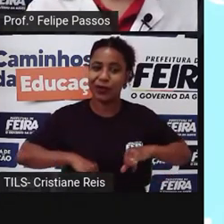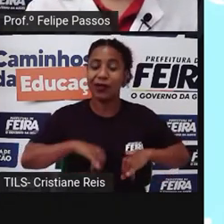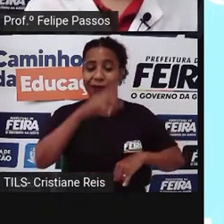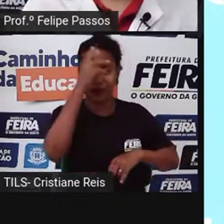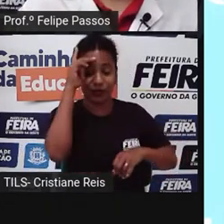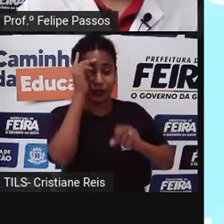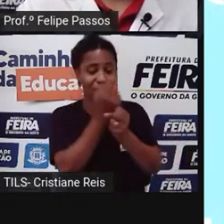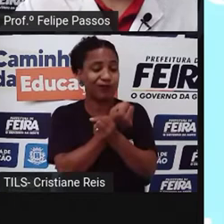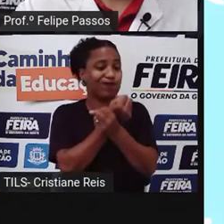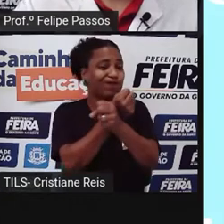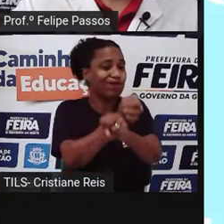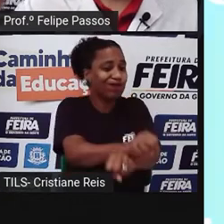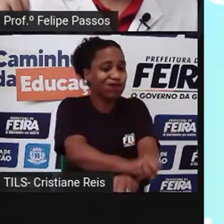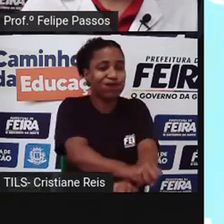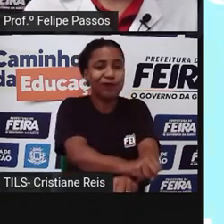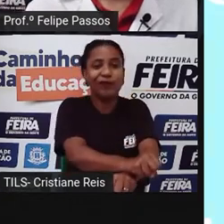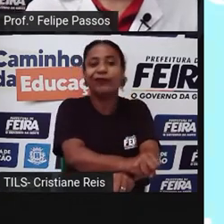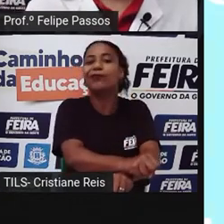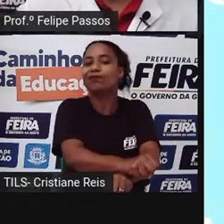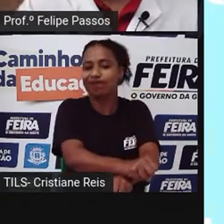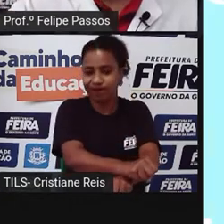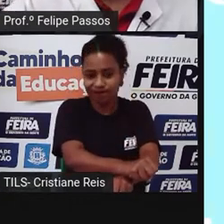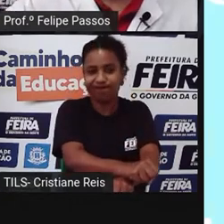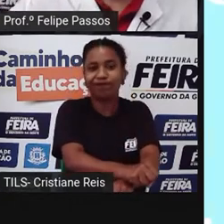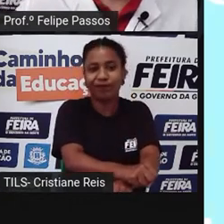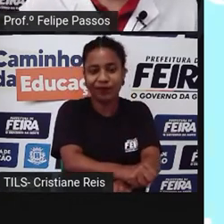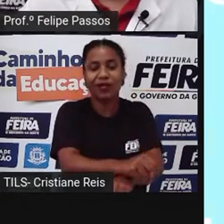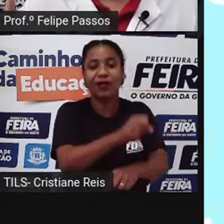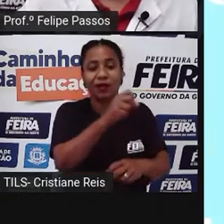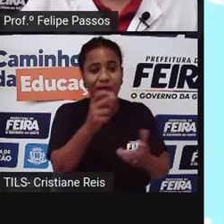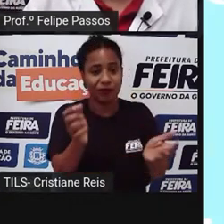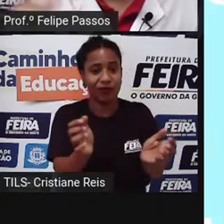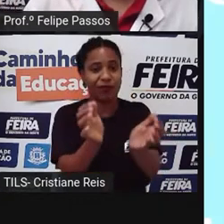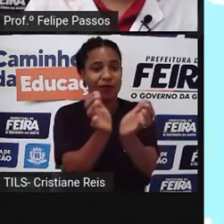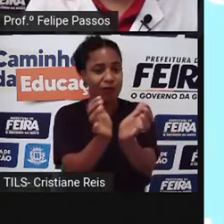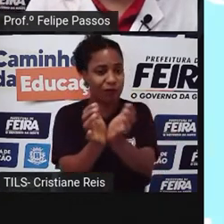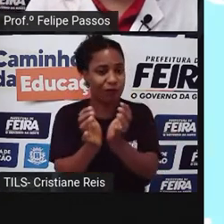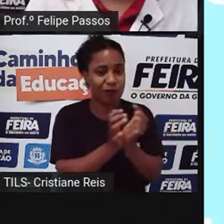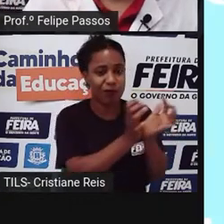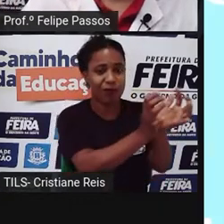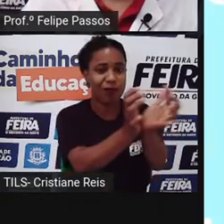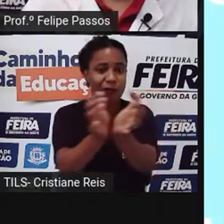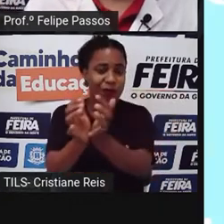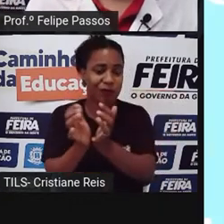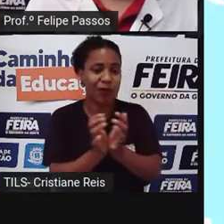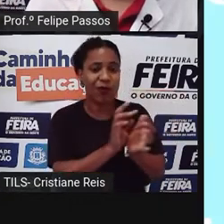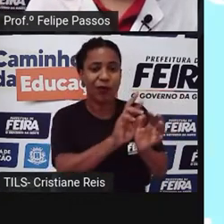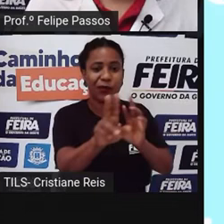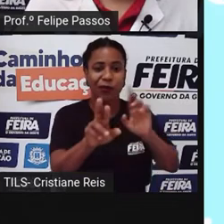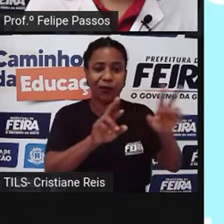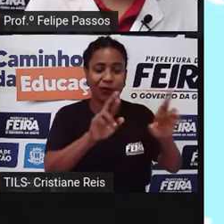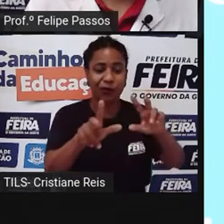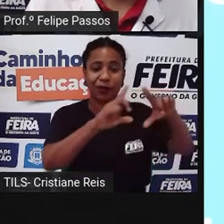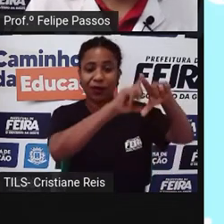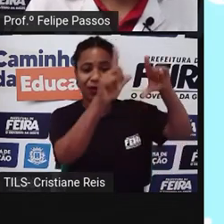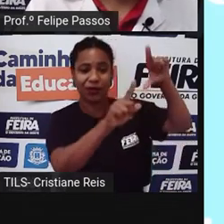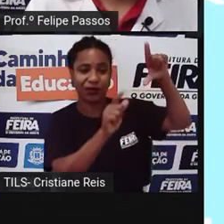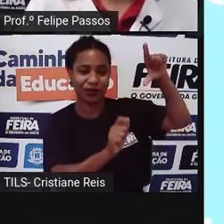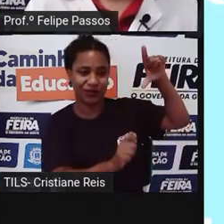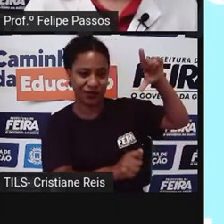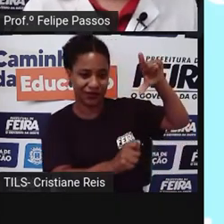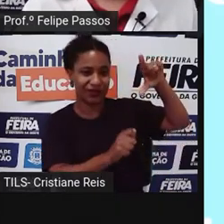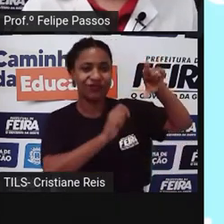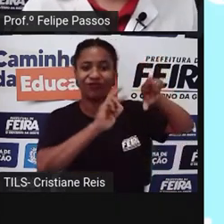escravizados. Então, a gente traz um povo, povos diferentes, um povo não, vários povos do continente africano para